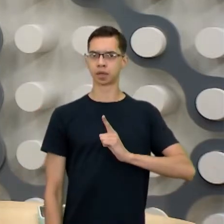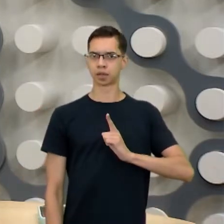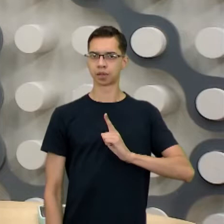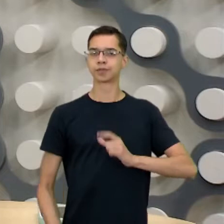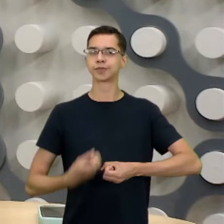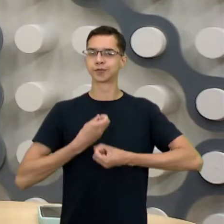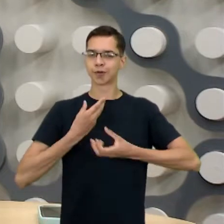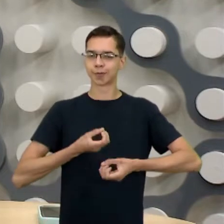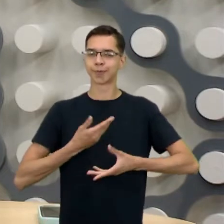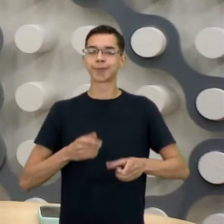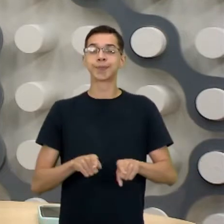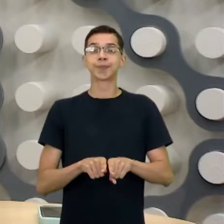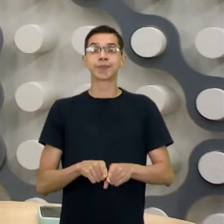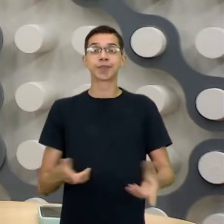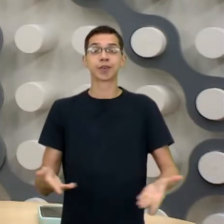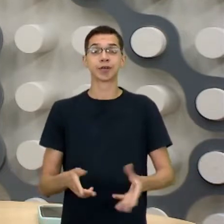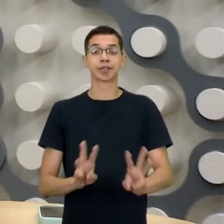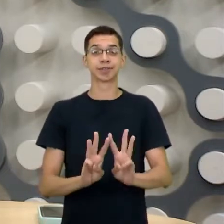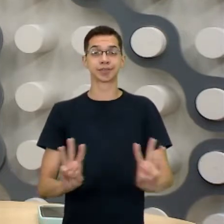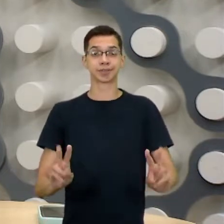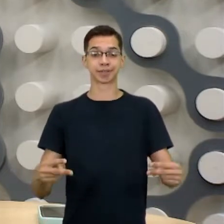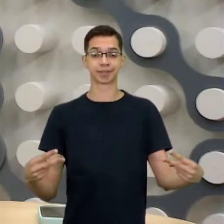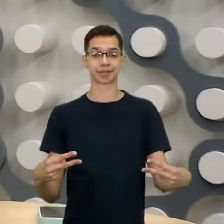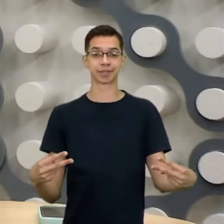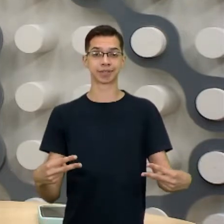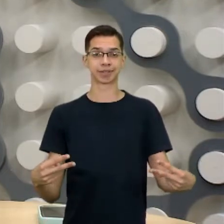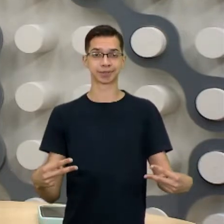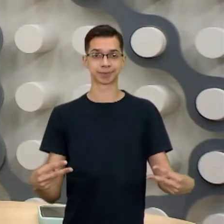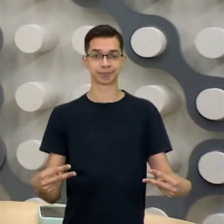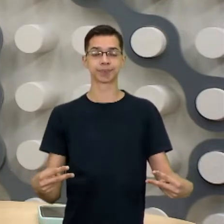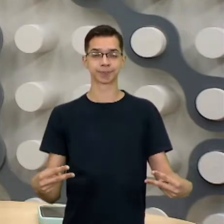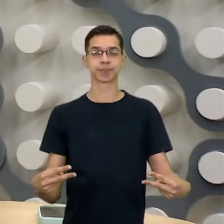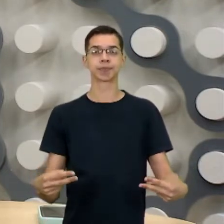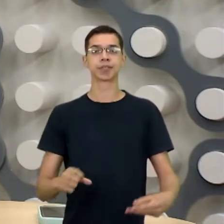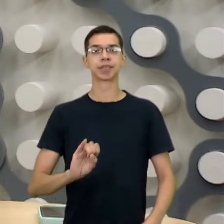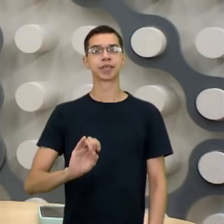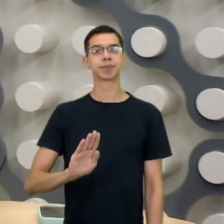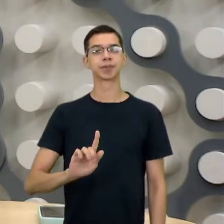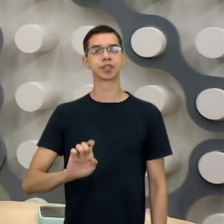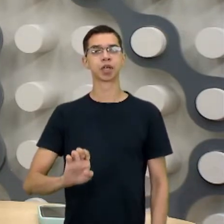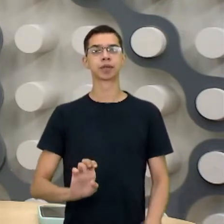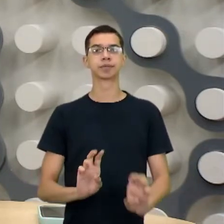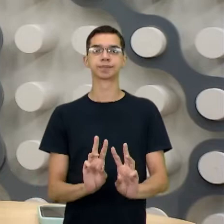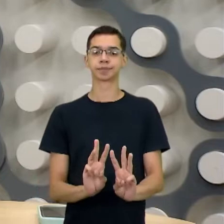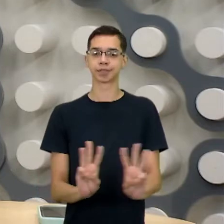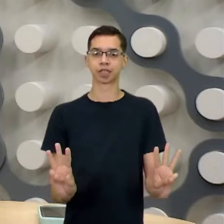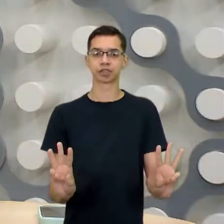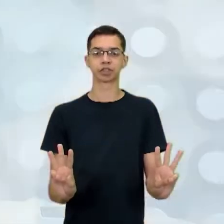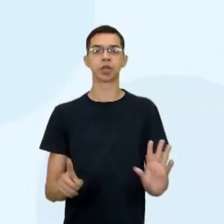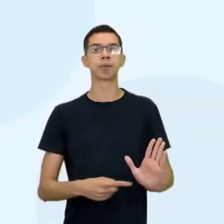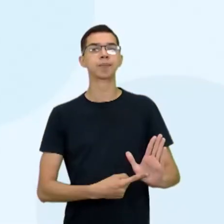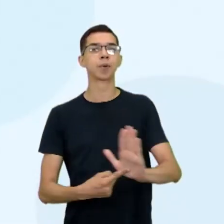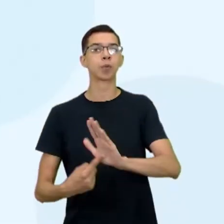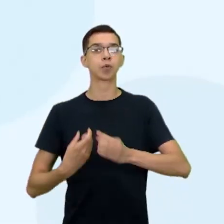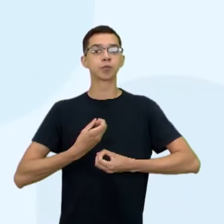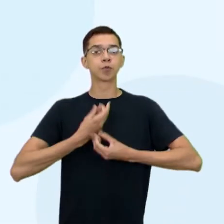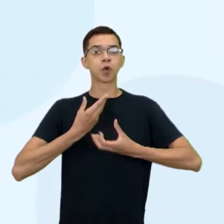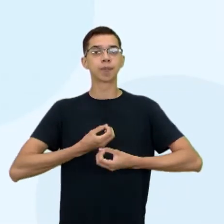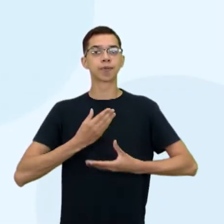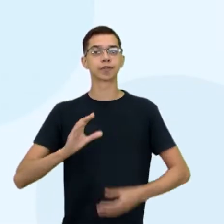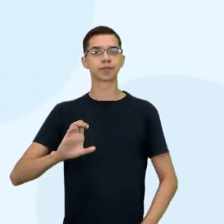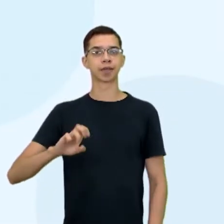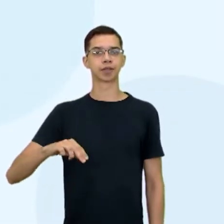trouxe para vocês aí um link, né, que é de um site do IBGE que retrata aí as informações do censo